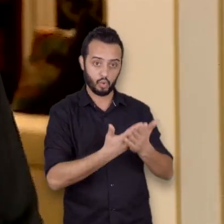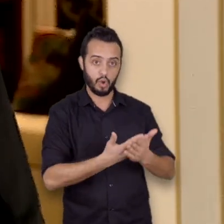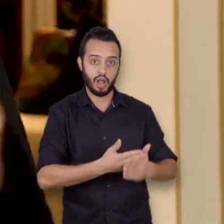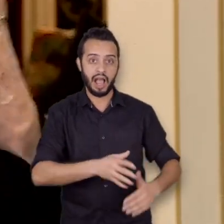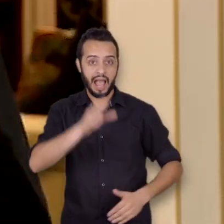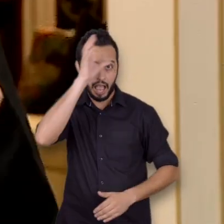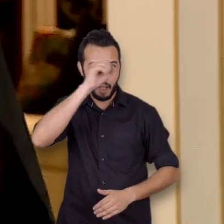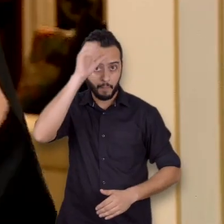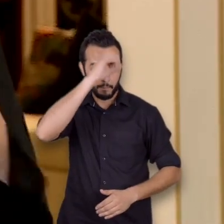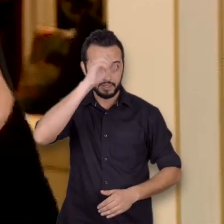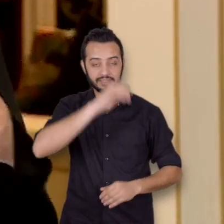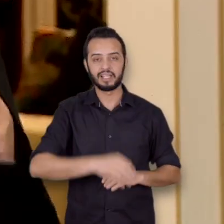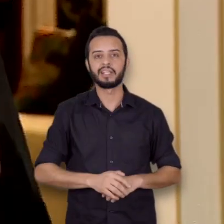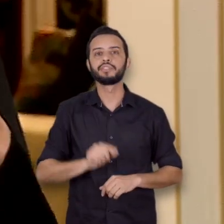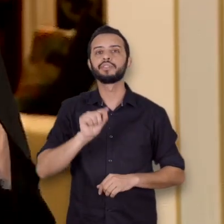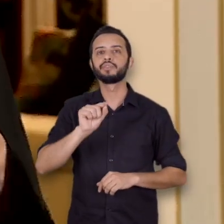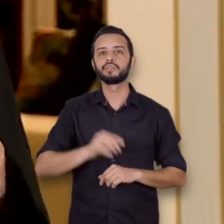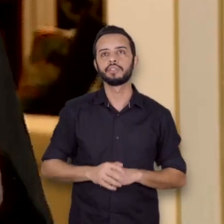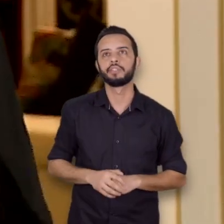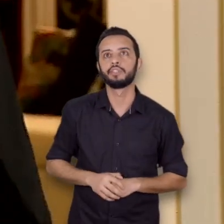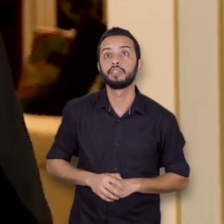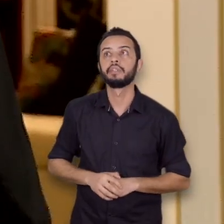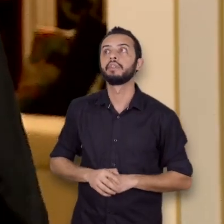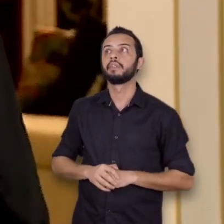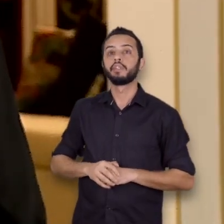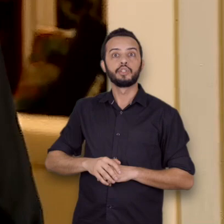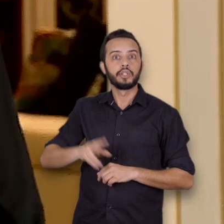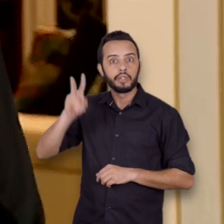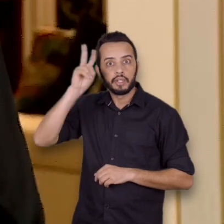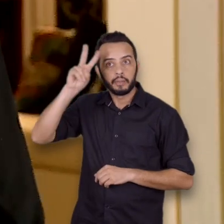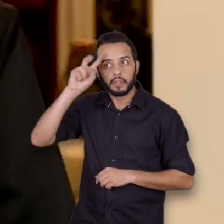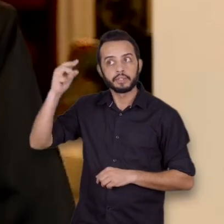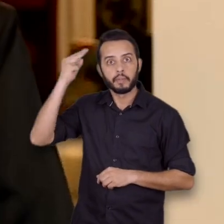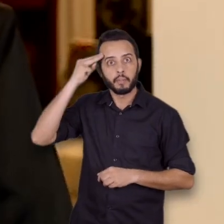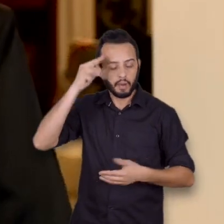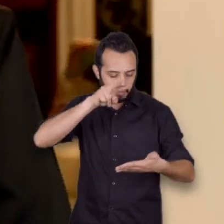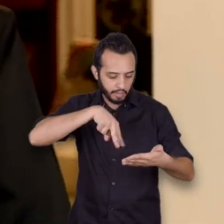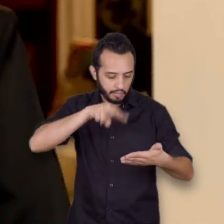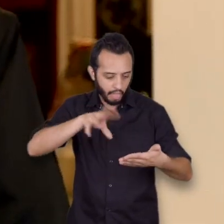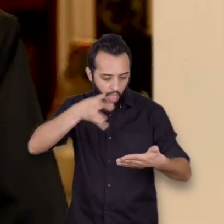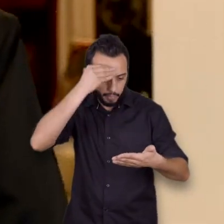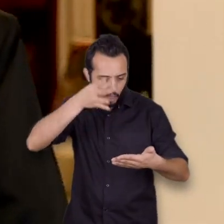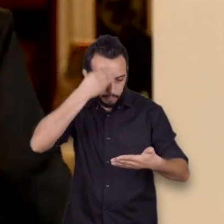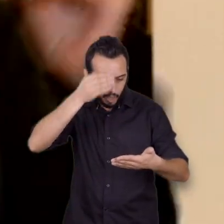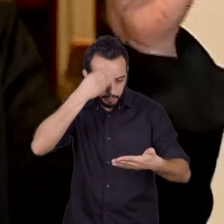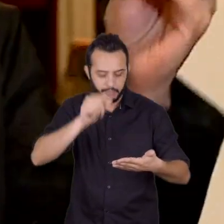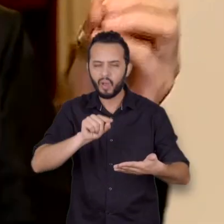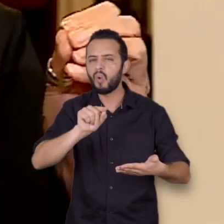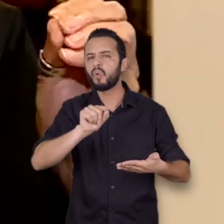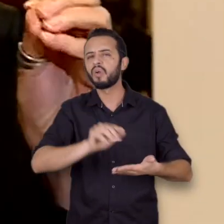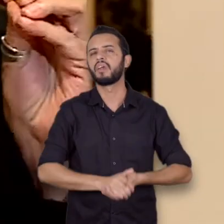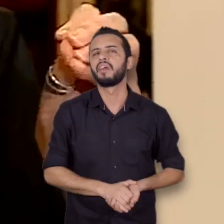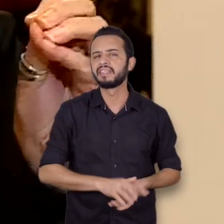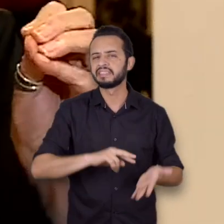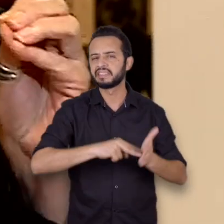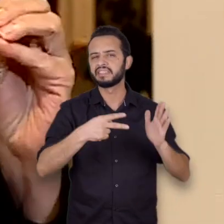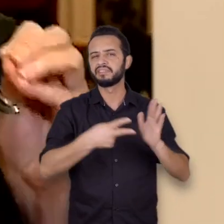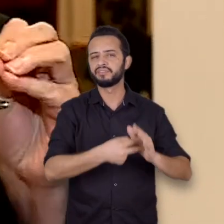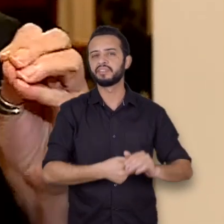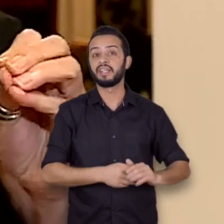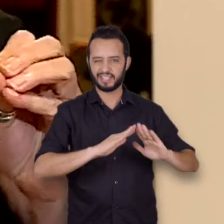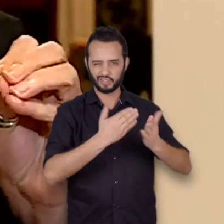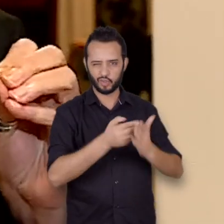escolar, em colecionadores de conteúdos escolares, que em geral as escolas chamam de